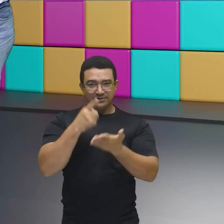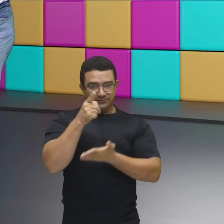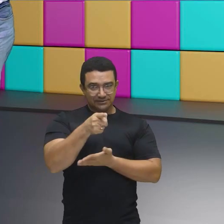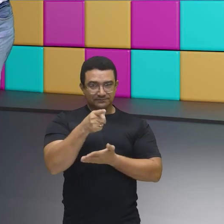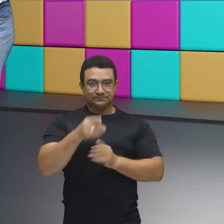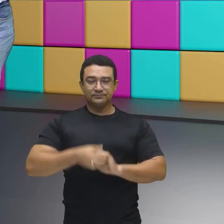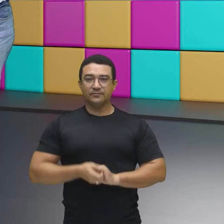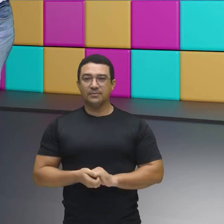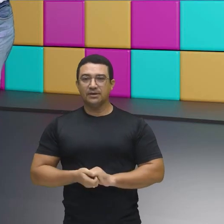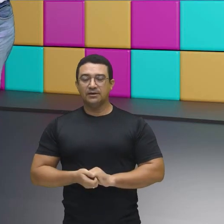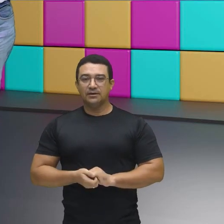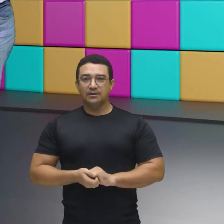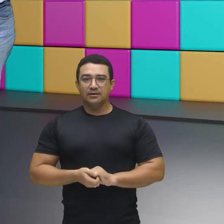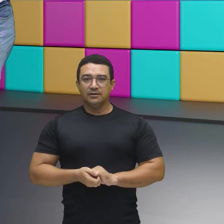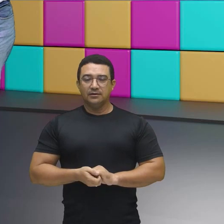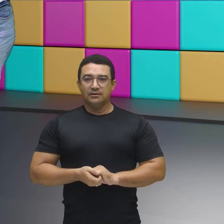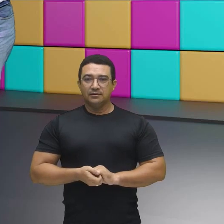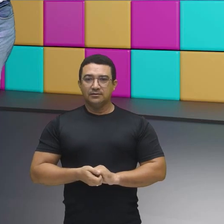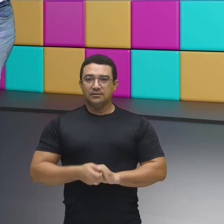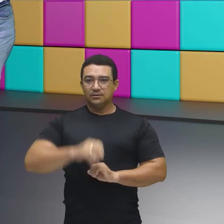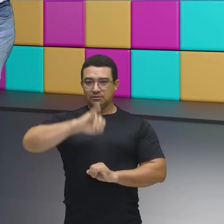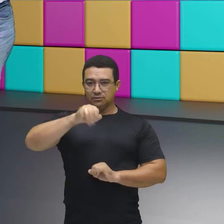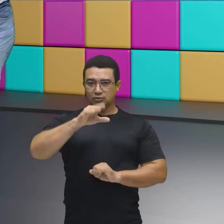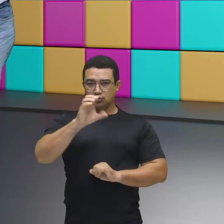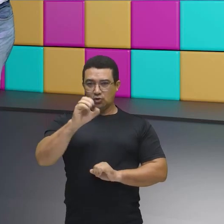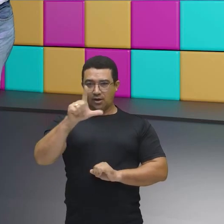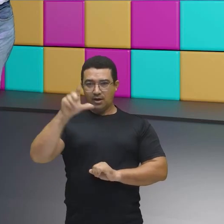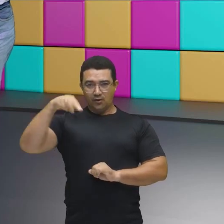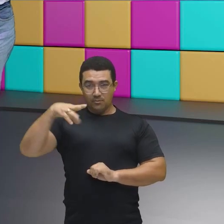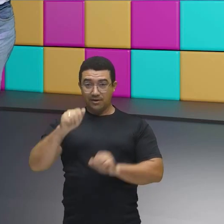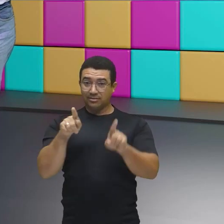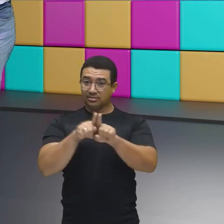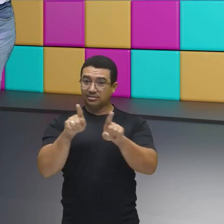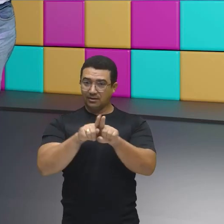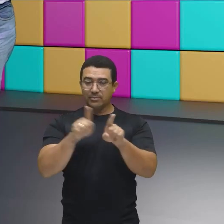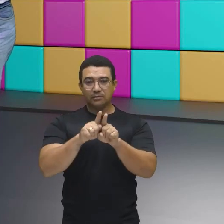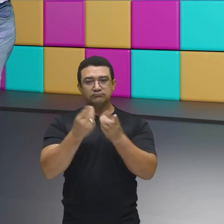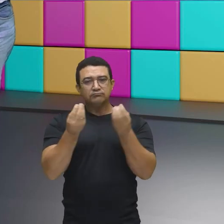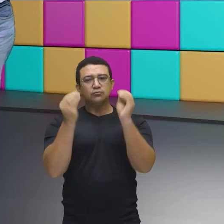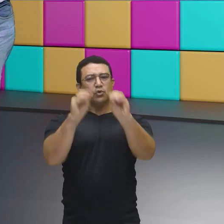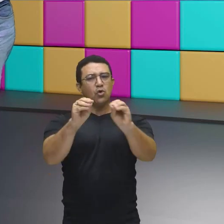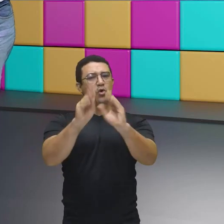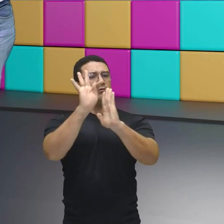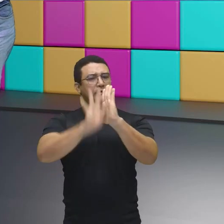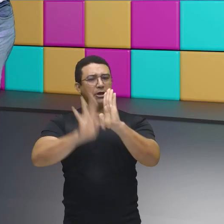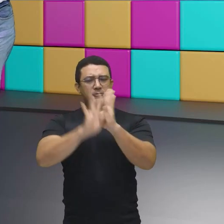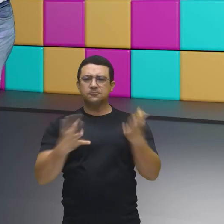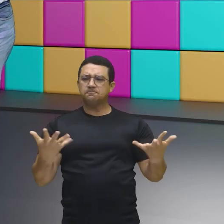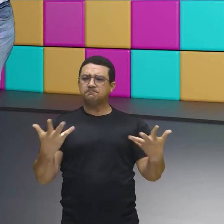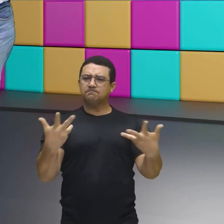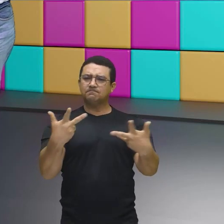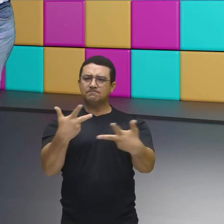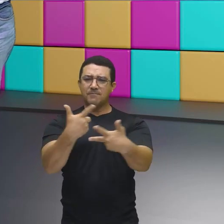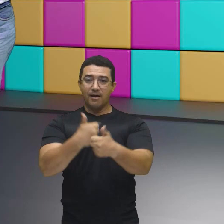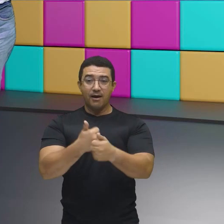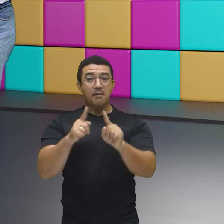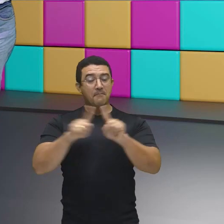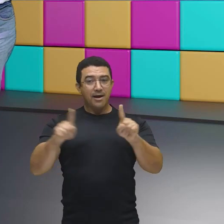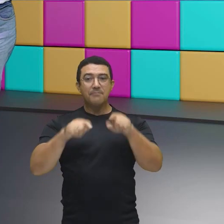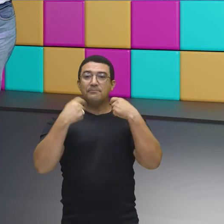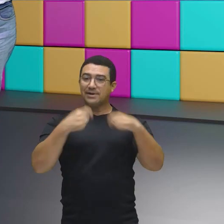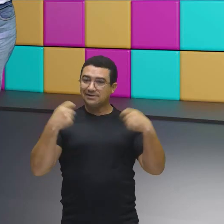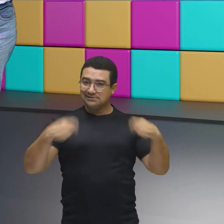Santana também colocou uma produção belíssima, um texto maravilhoso, mas nós precisamos que a